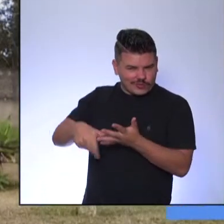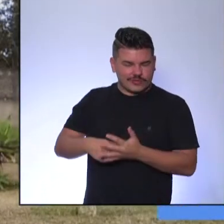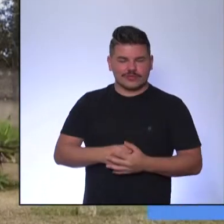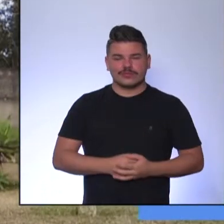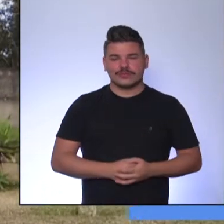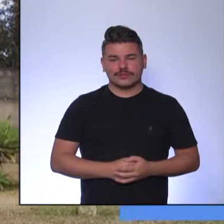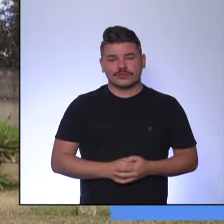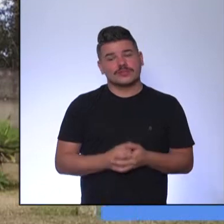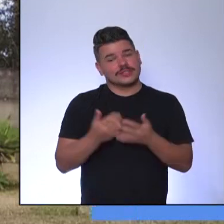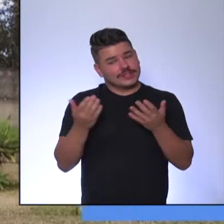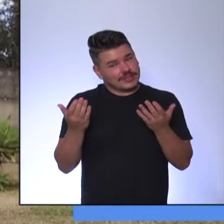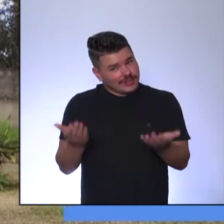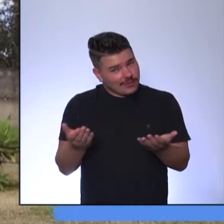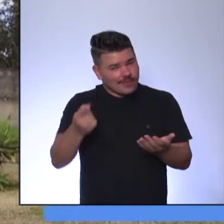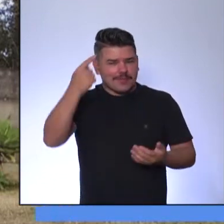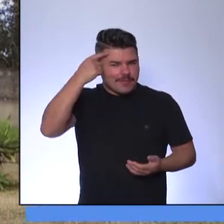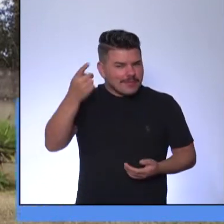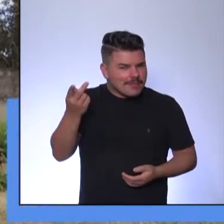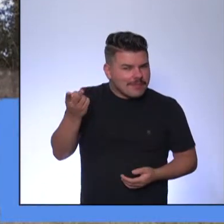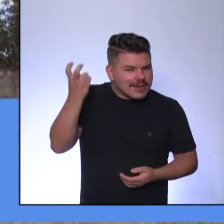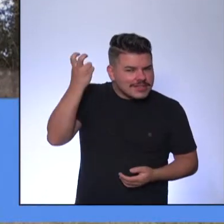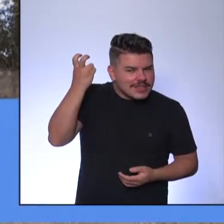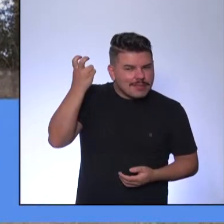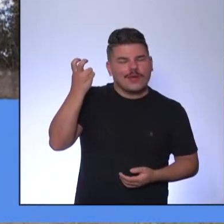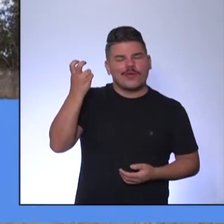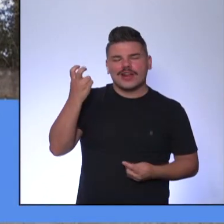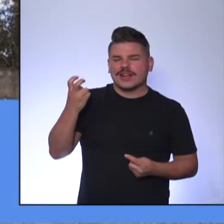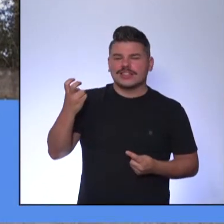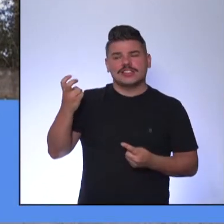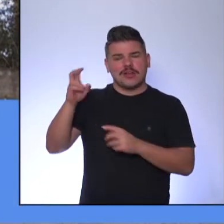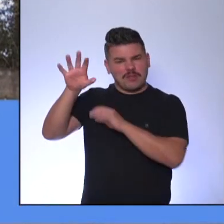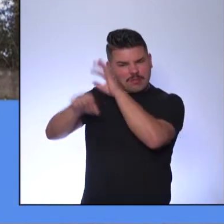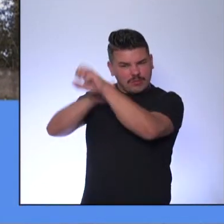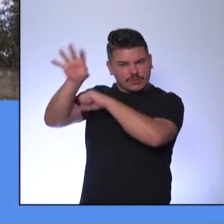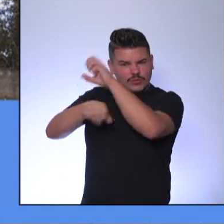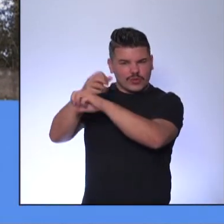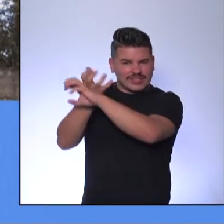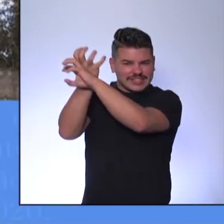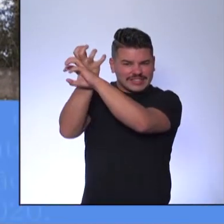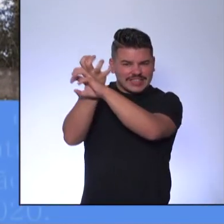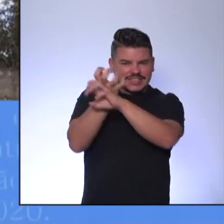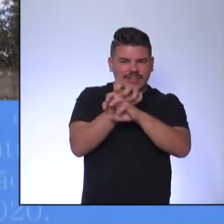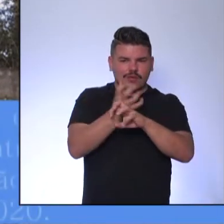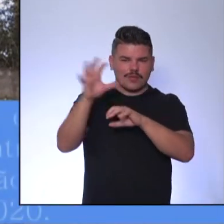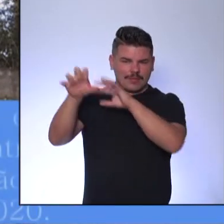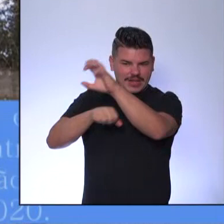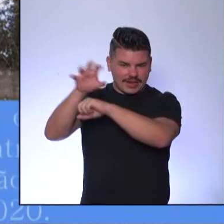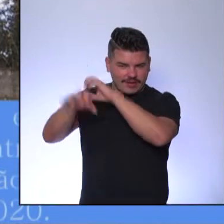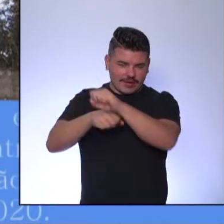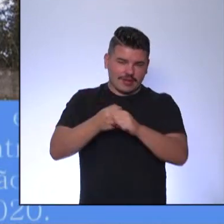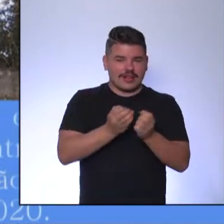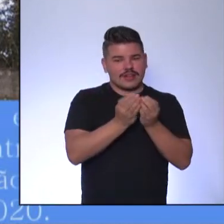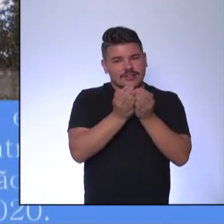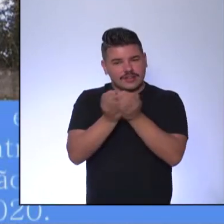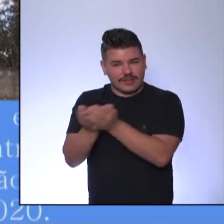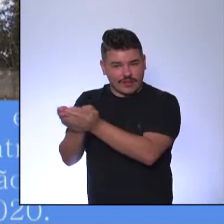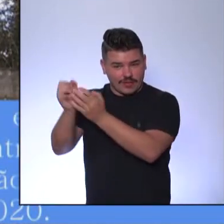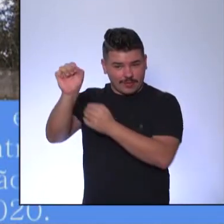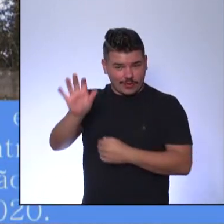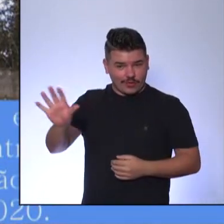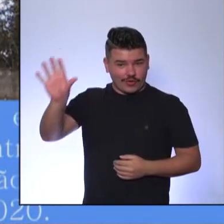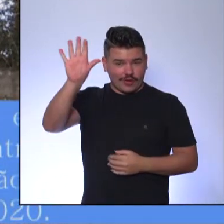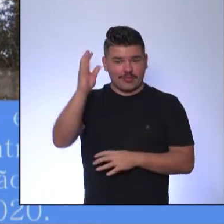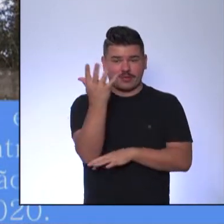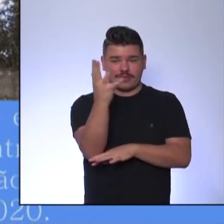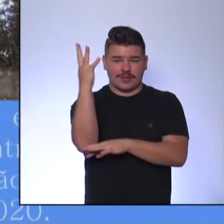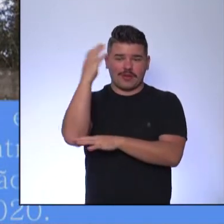isso, gente. Percebam que, tirando as drogas do sertão, que foram extraídas às margens dos rios que ficam na